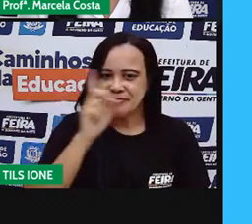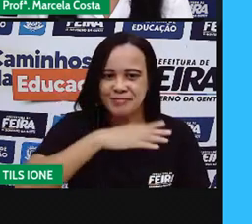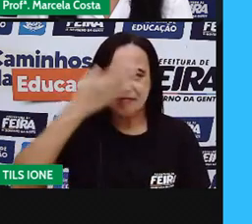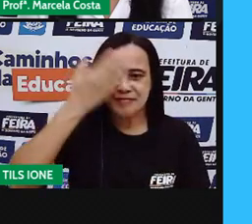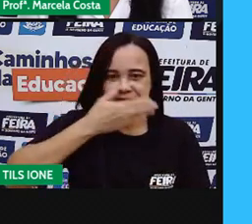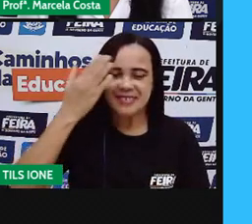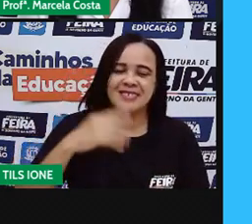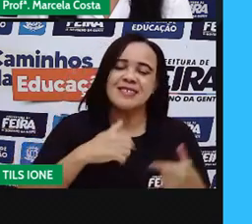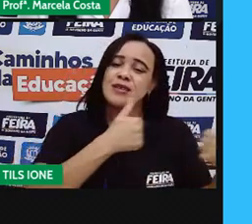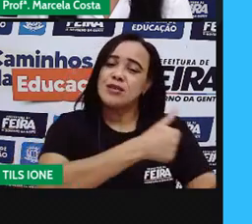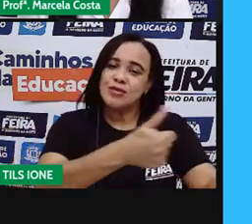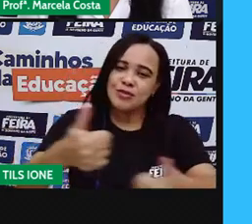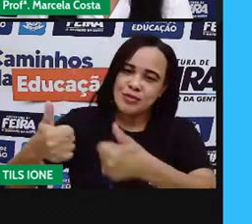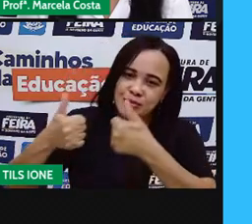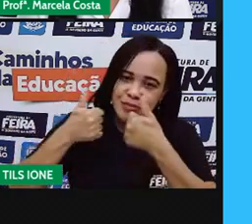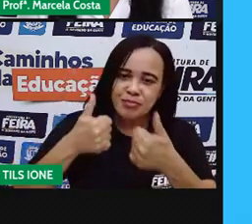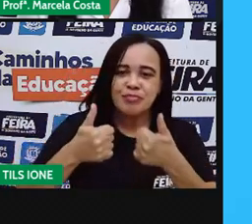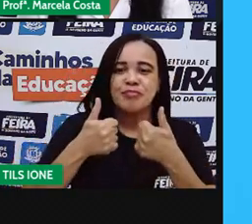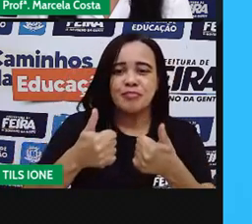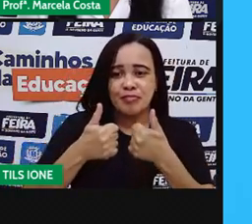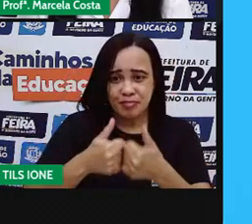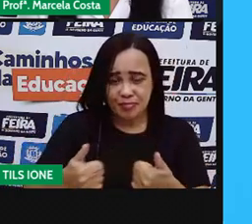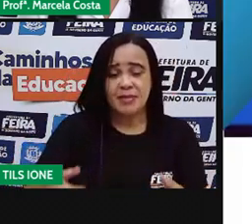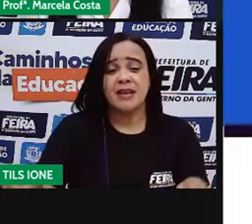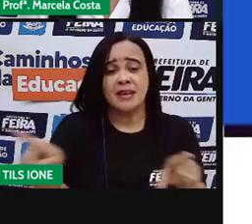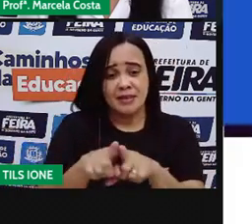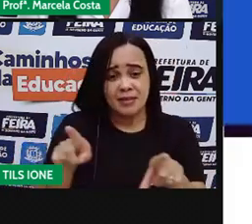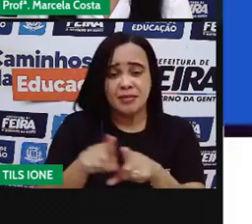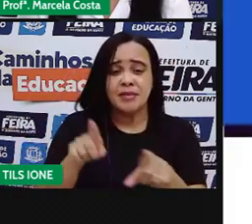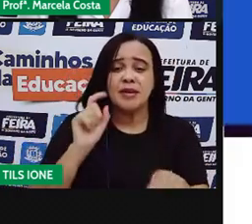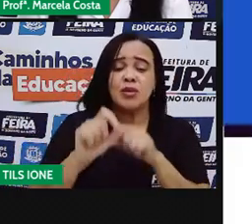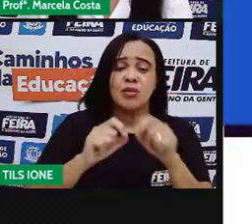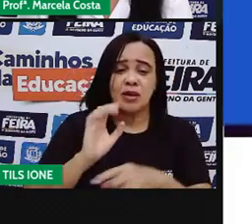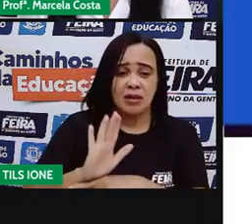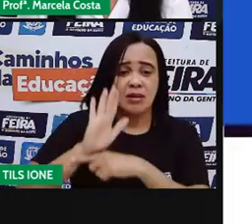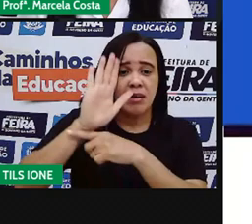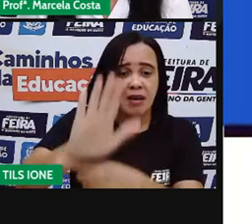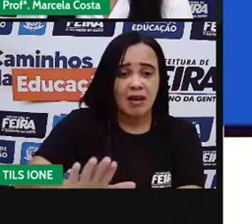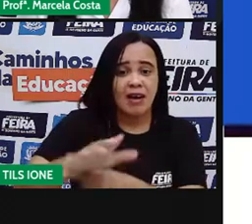Tudo bem fazer algo legal para alguém.